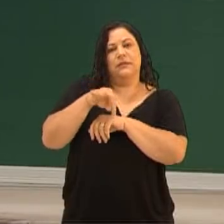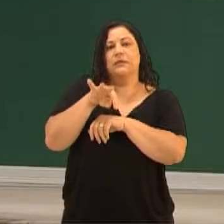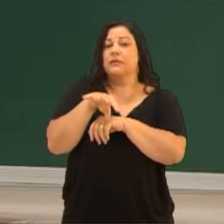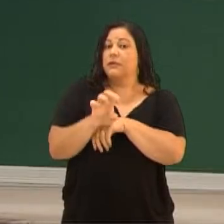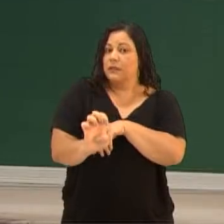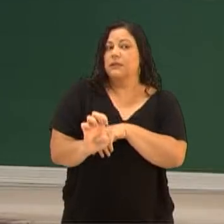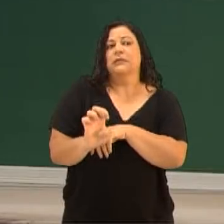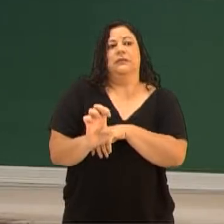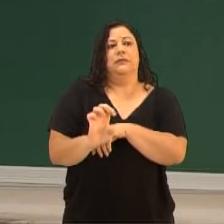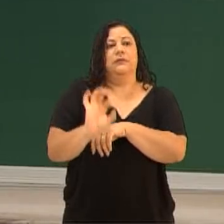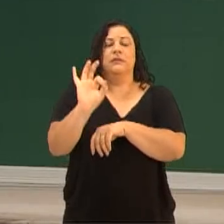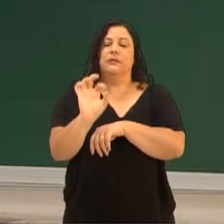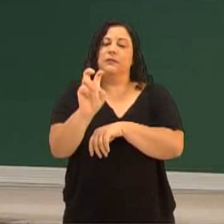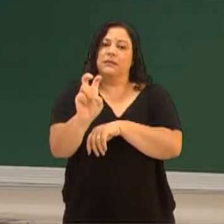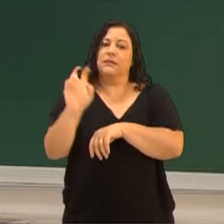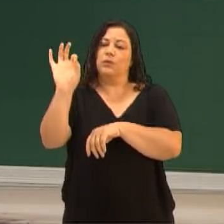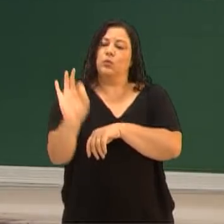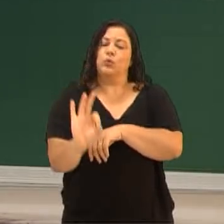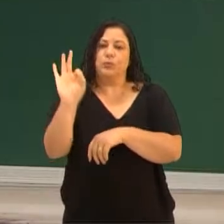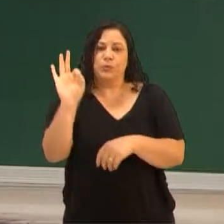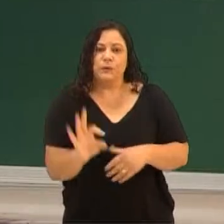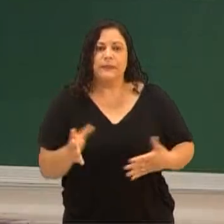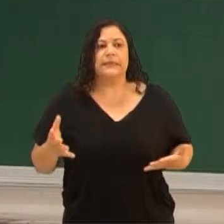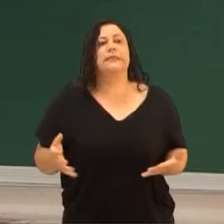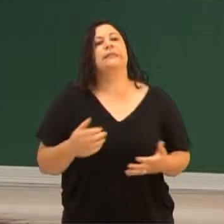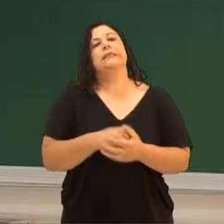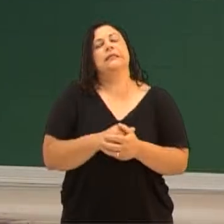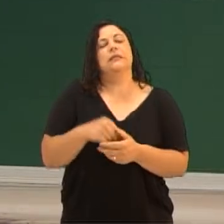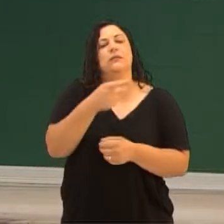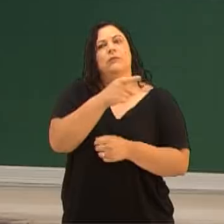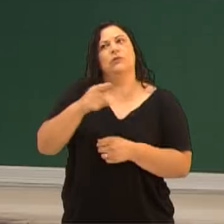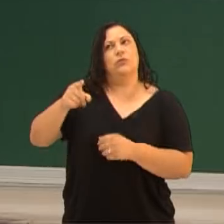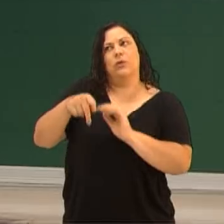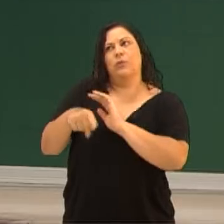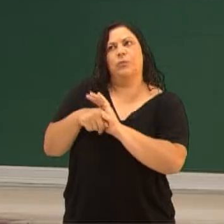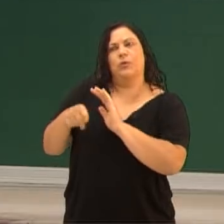organizado, não é gerido pelos africanos, não são